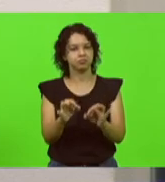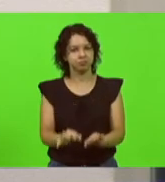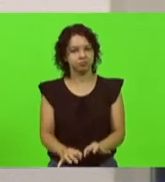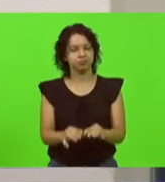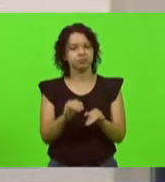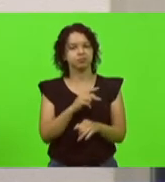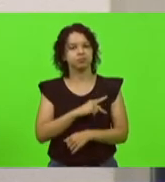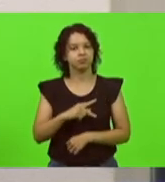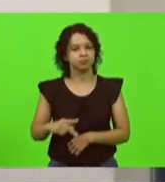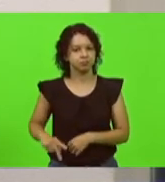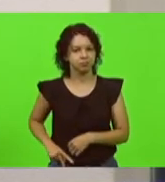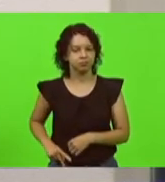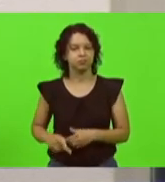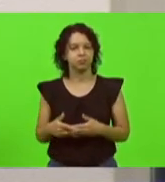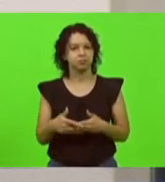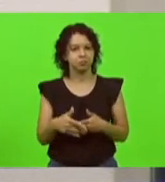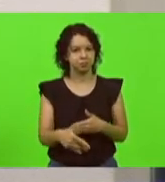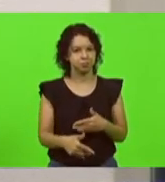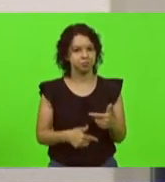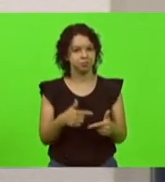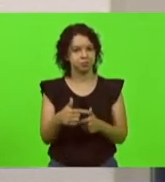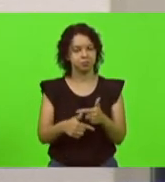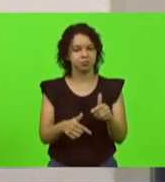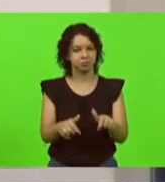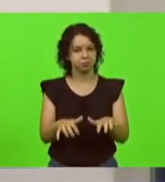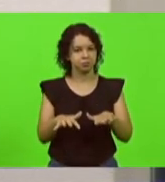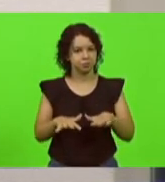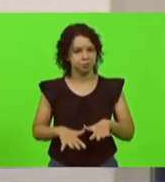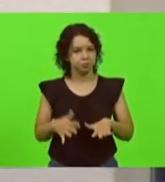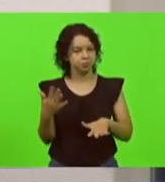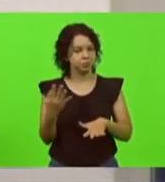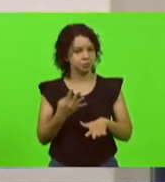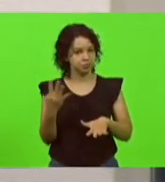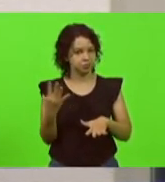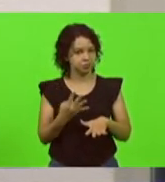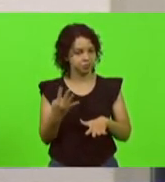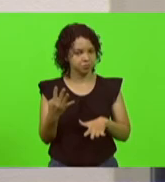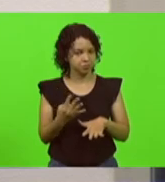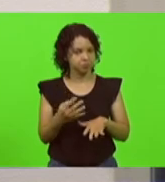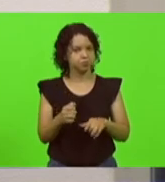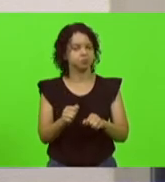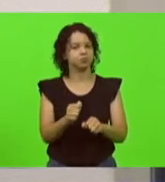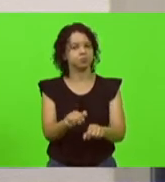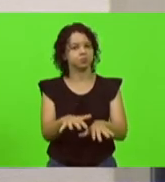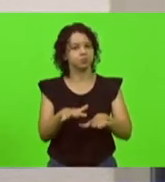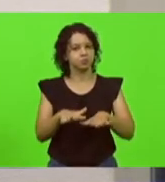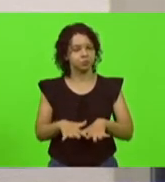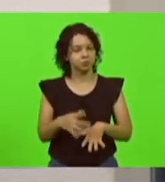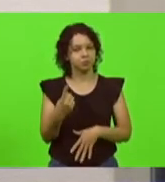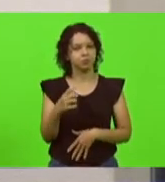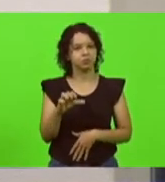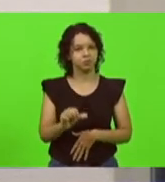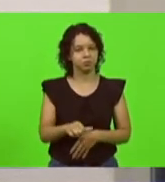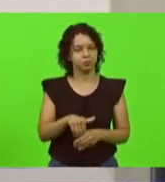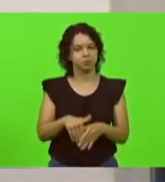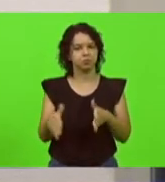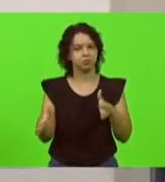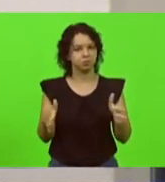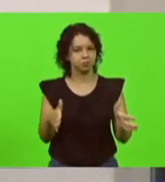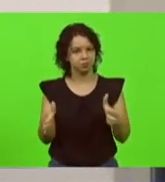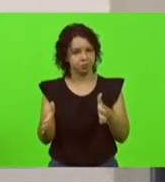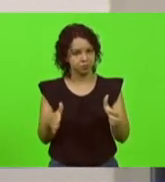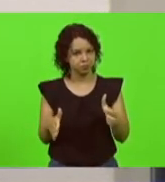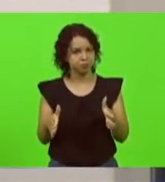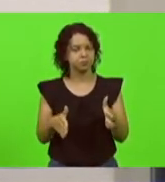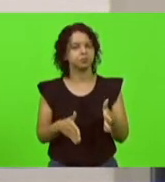trabalhos legislativos referentes à quarta sessão legislativa da 19ª legislatura. Expediente: o senhor presidente solicitou